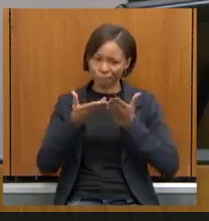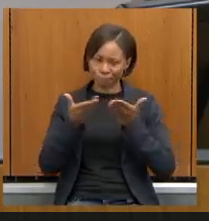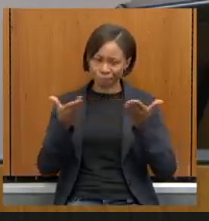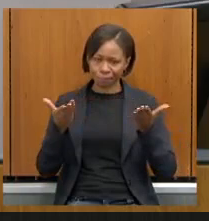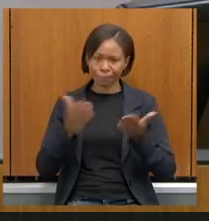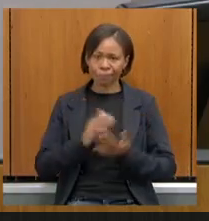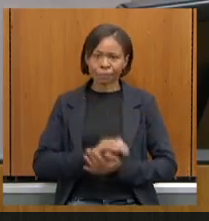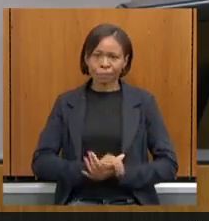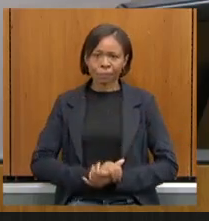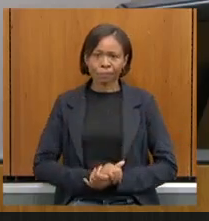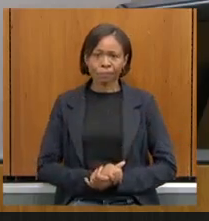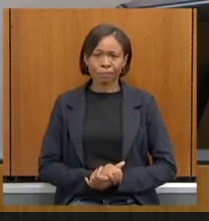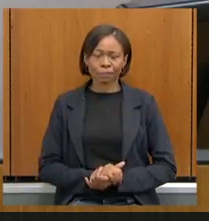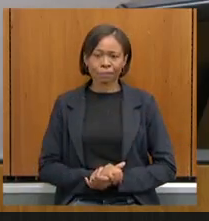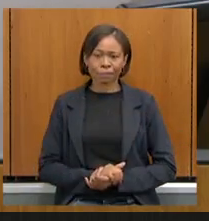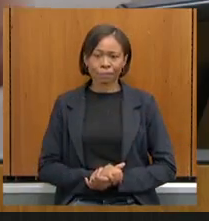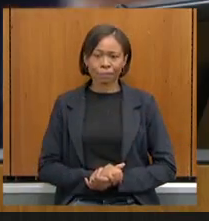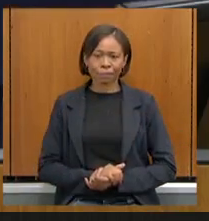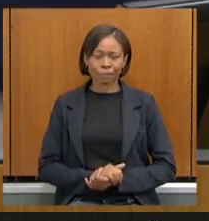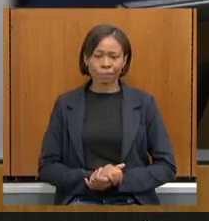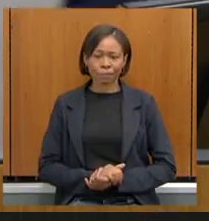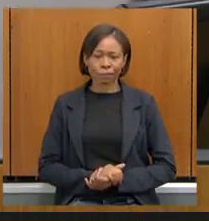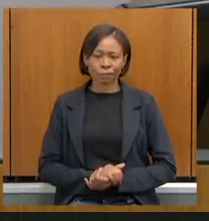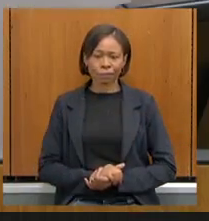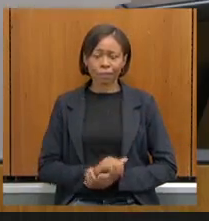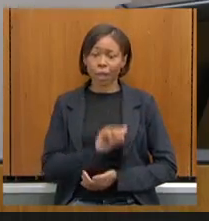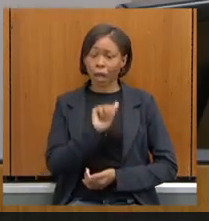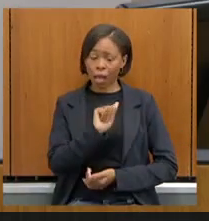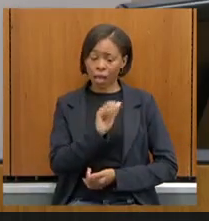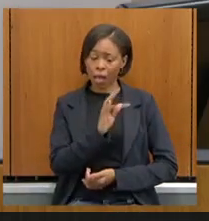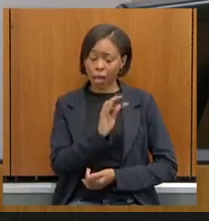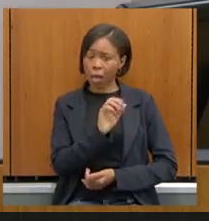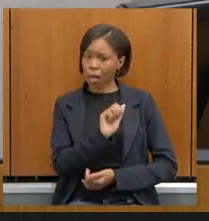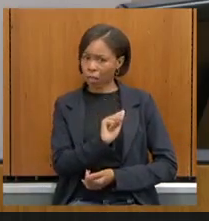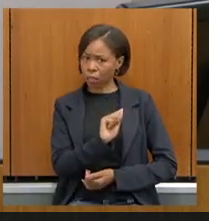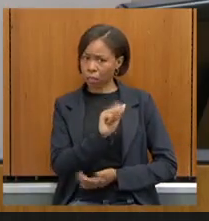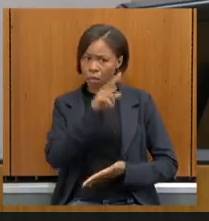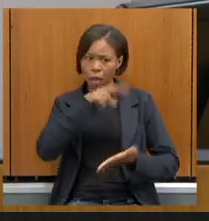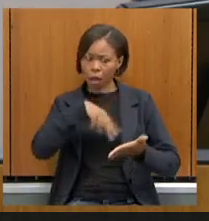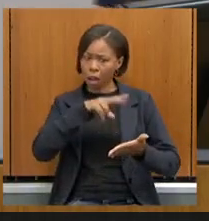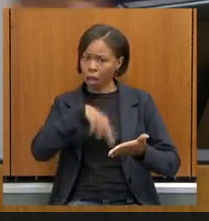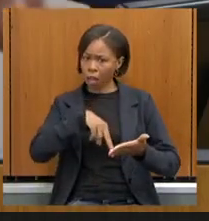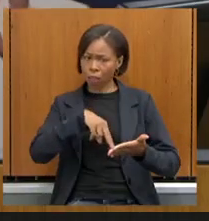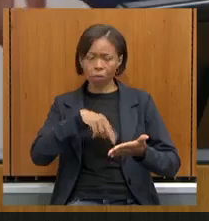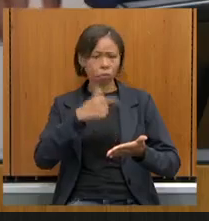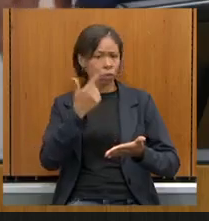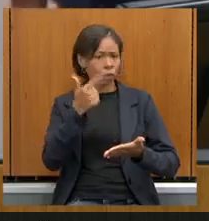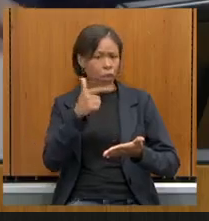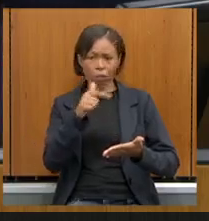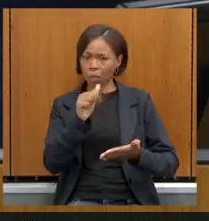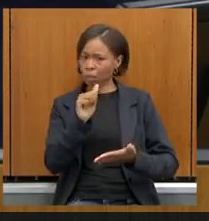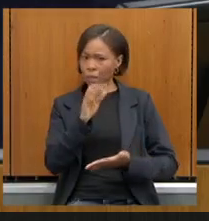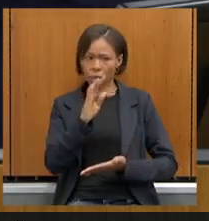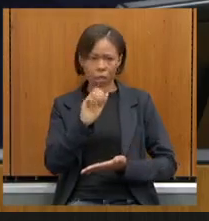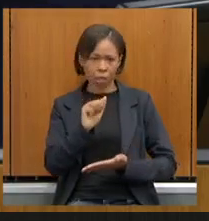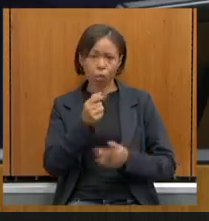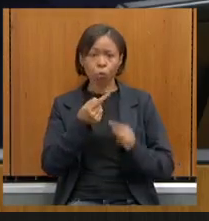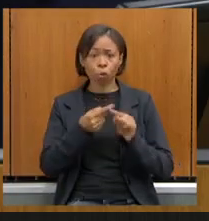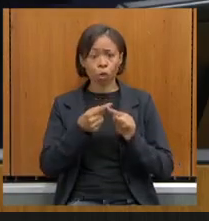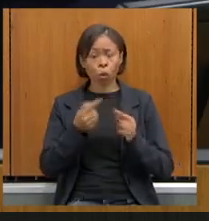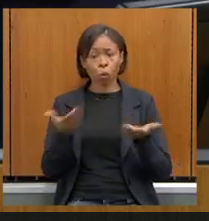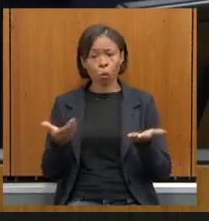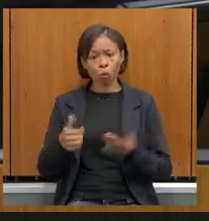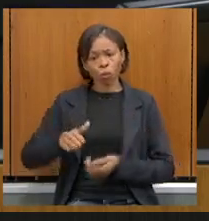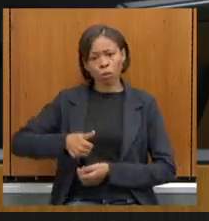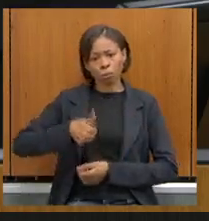A presidência informa que não há ata a ser lida por se tratar da primeira reunião conjunta